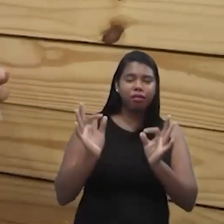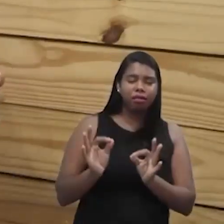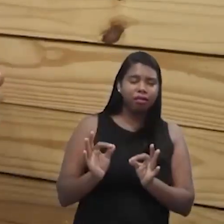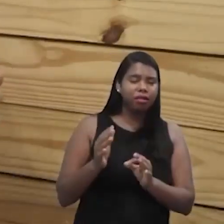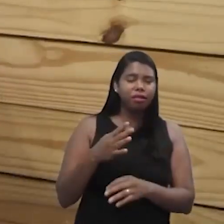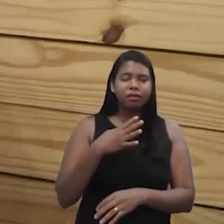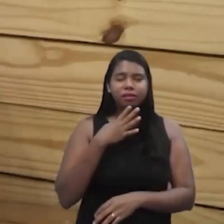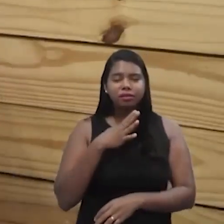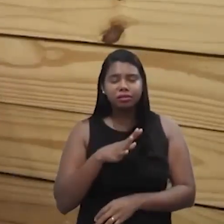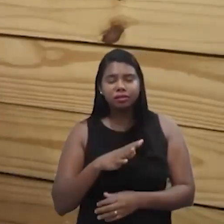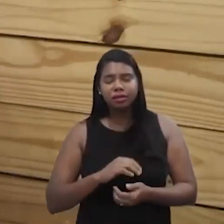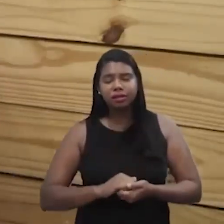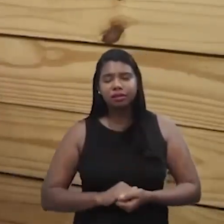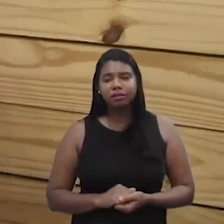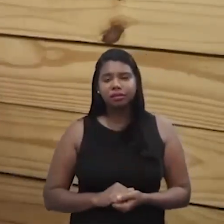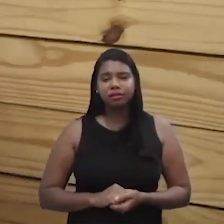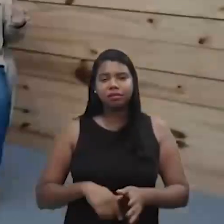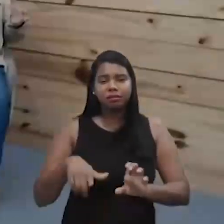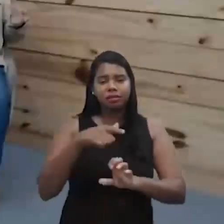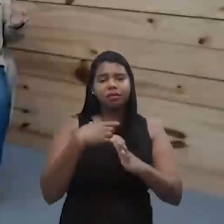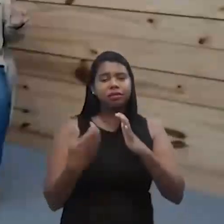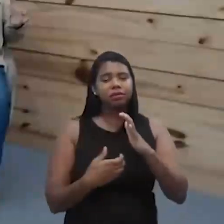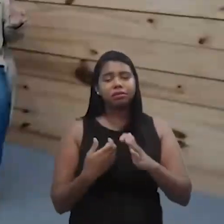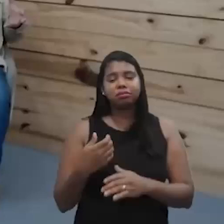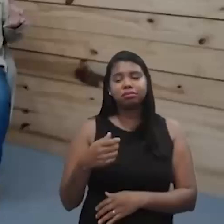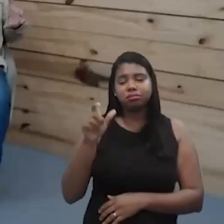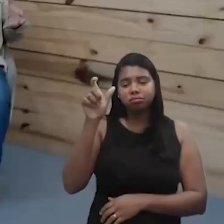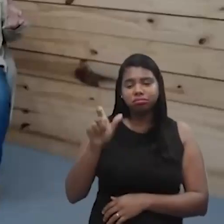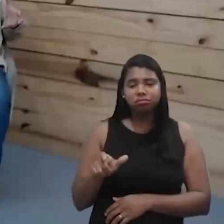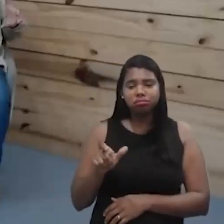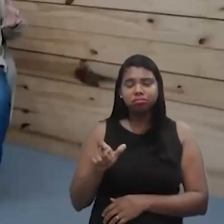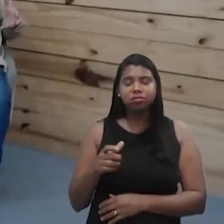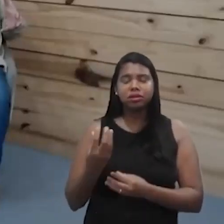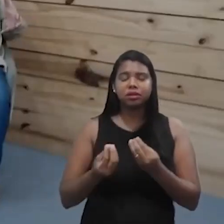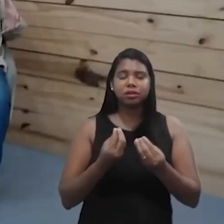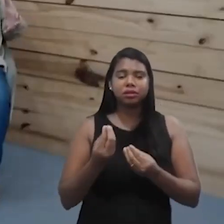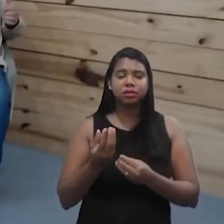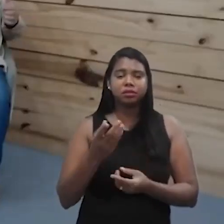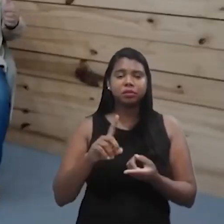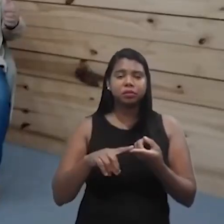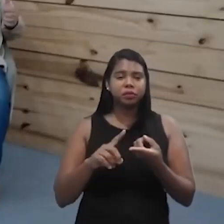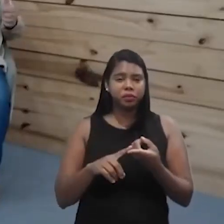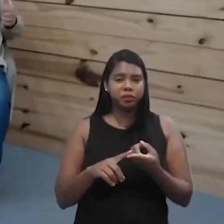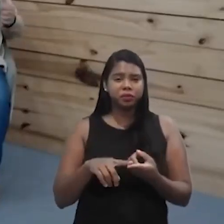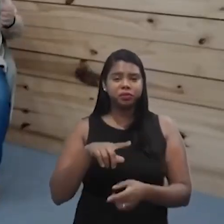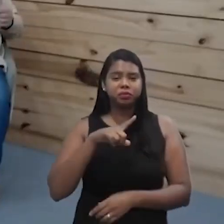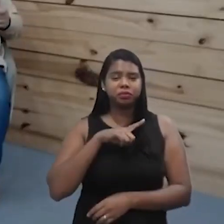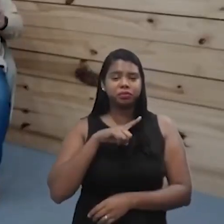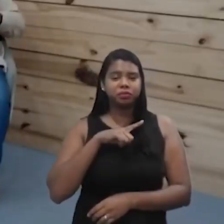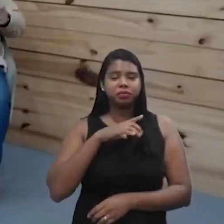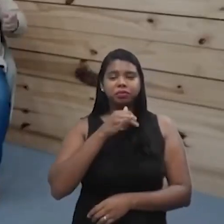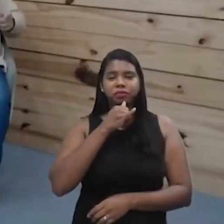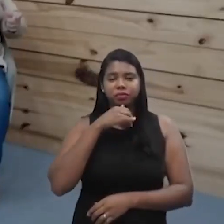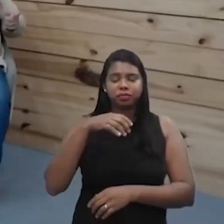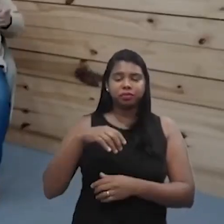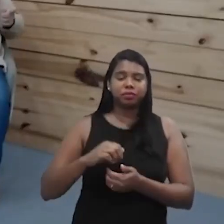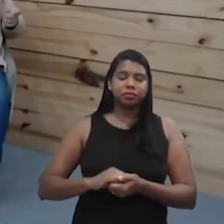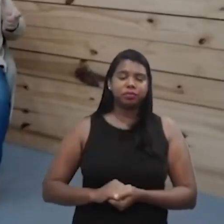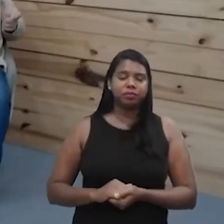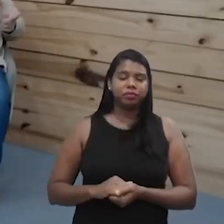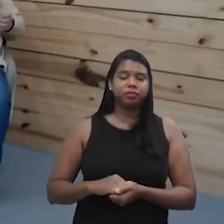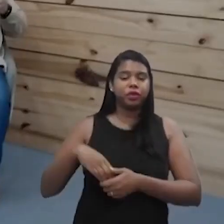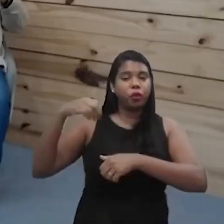essa formação, que desconhecem esse profissional. Assim como também você tem a figura, né, do analista de